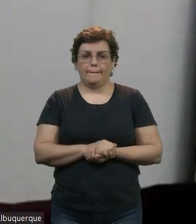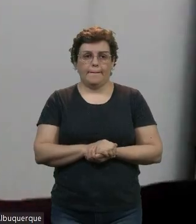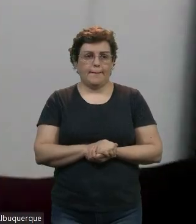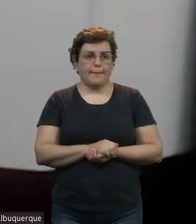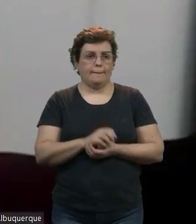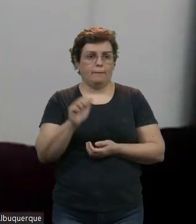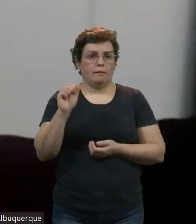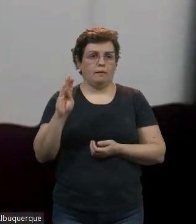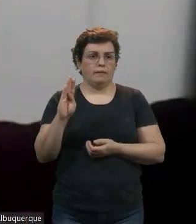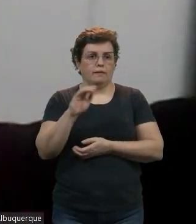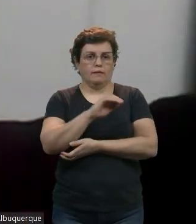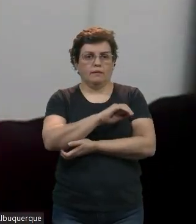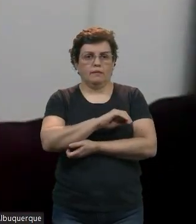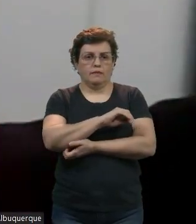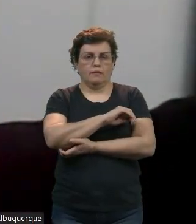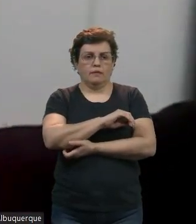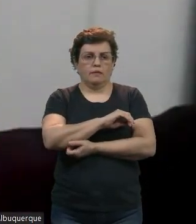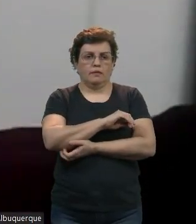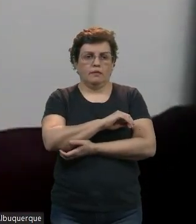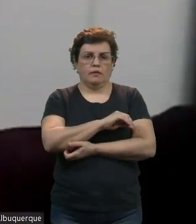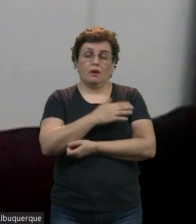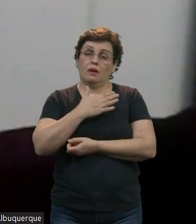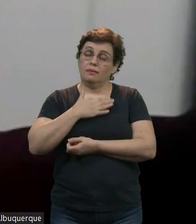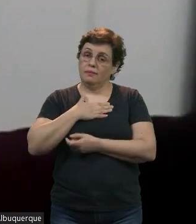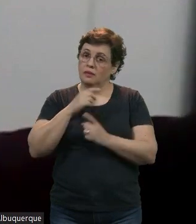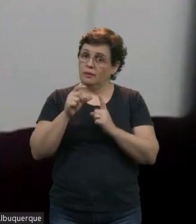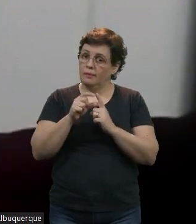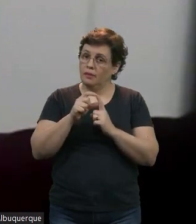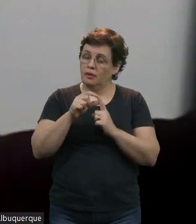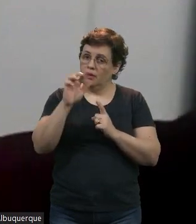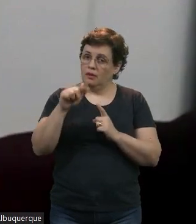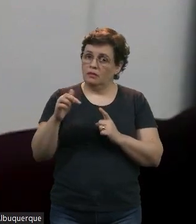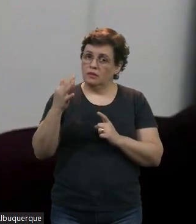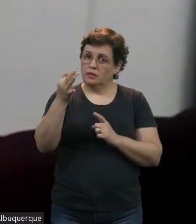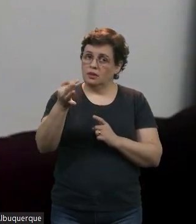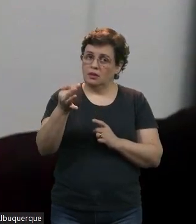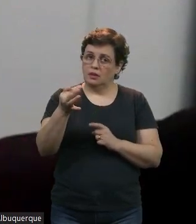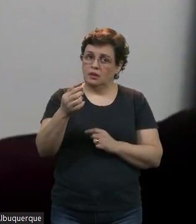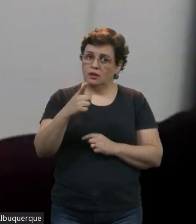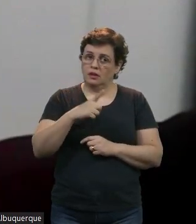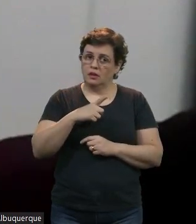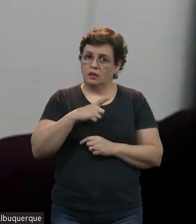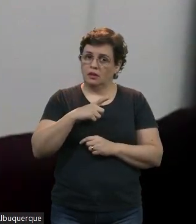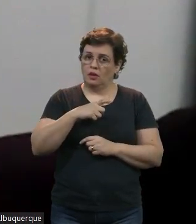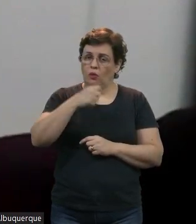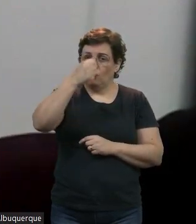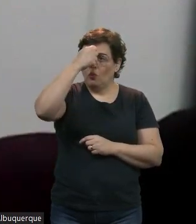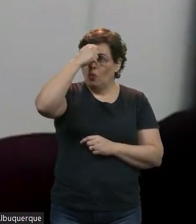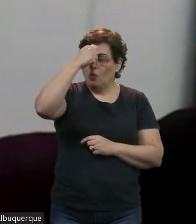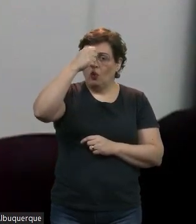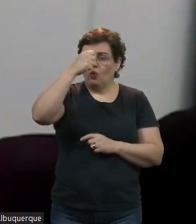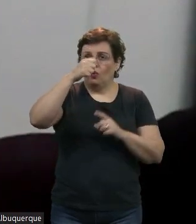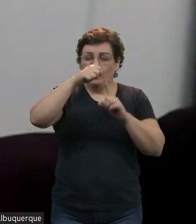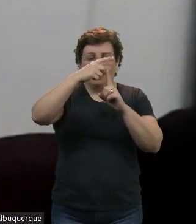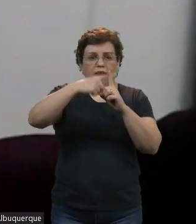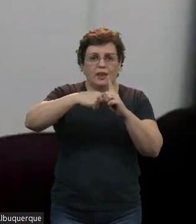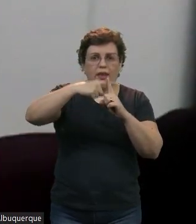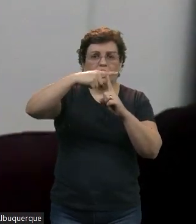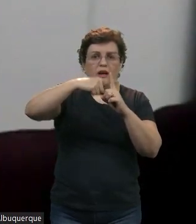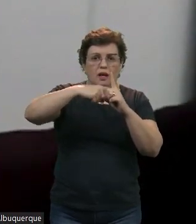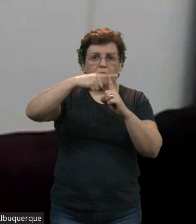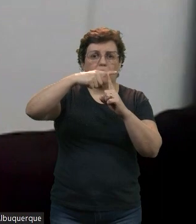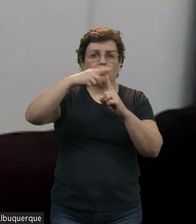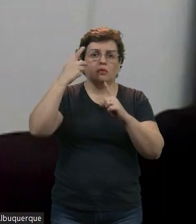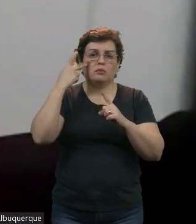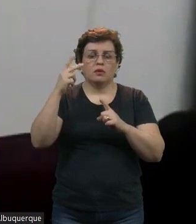José Carlos Albuquerque. Senhor presidente, a minha colocação seria adquirir aquele termômetro para testar se a pessoa está com febre